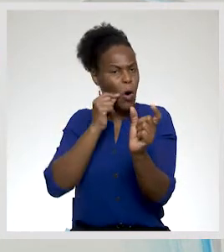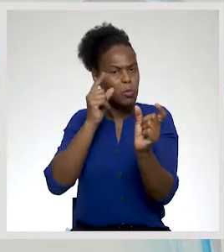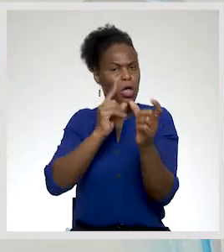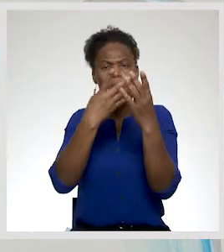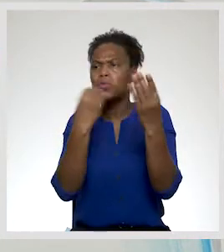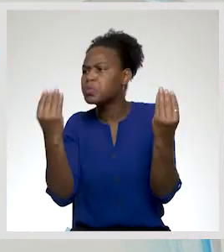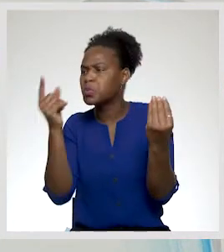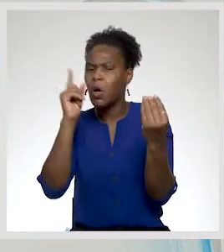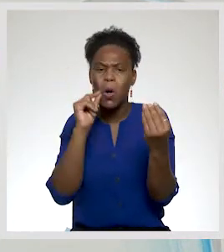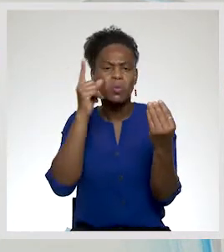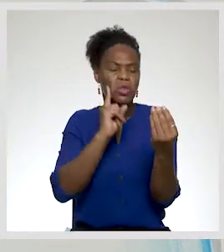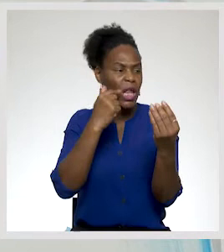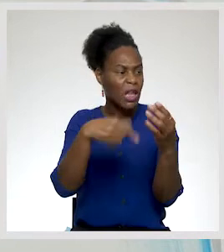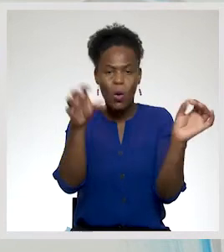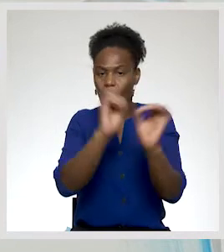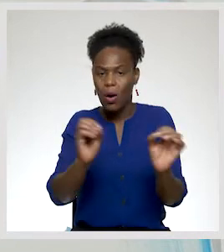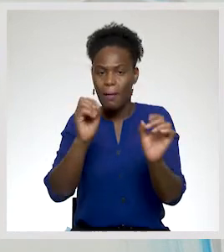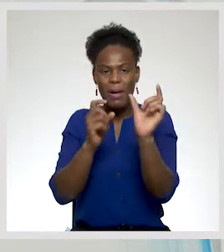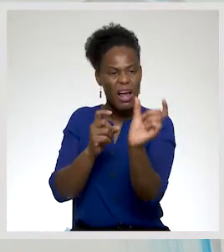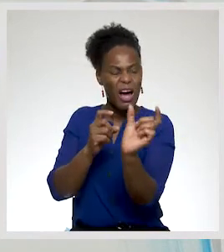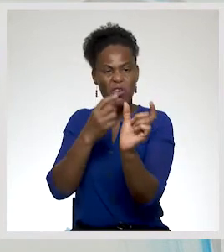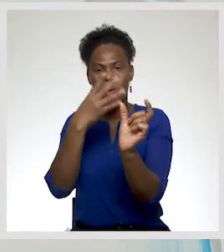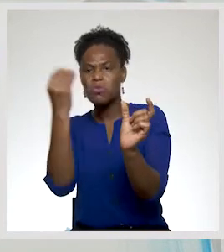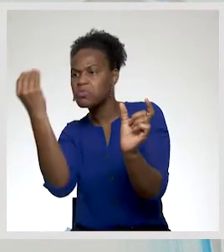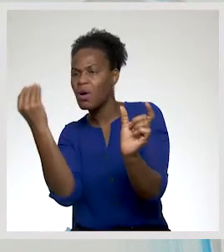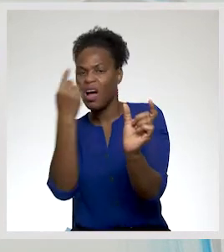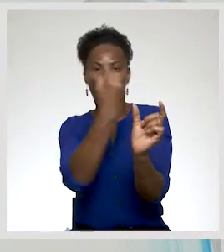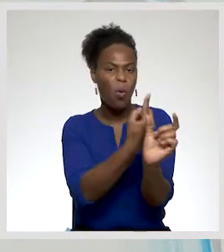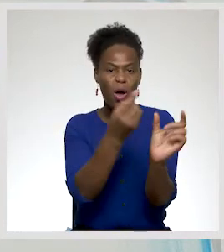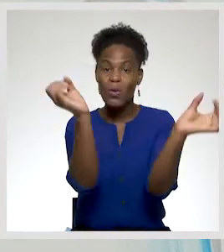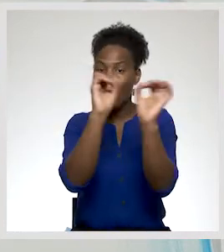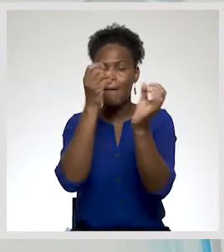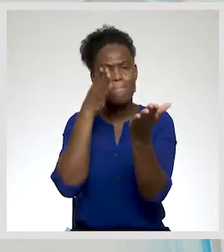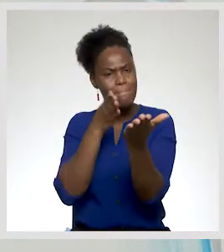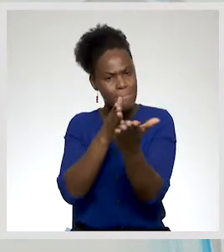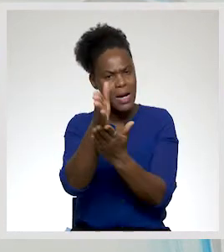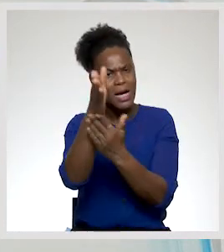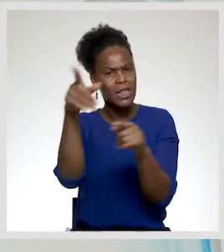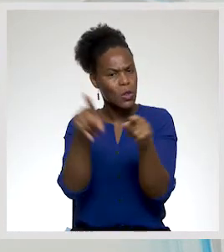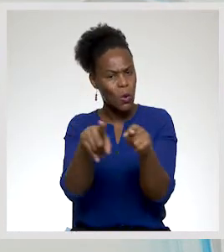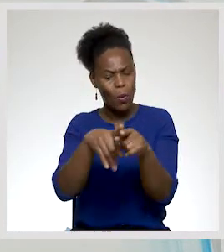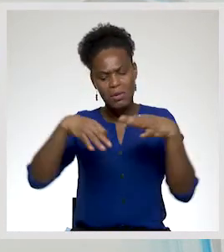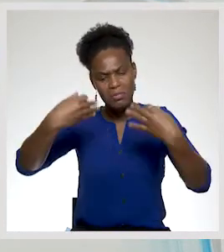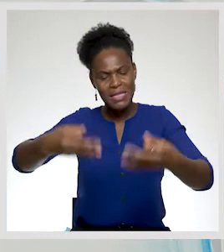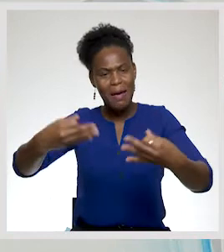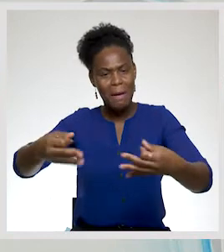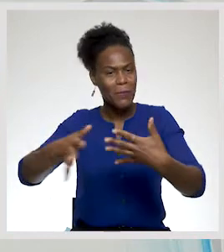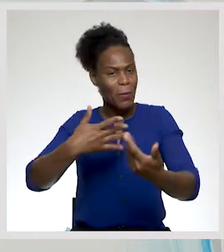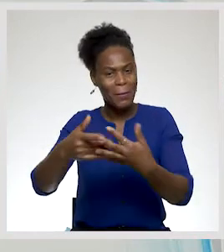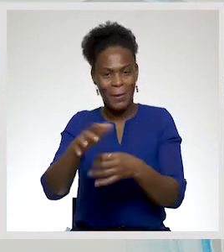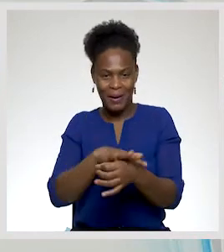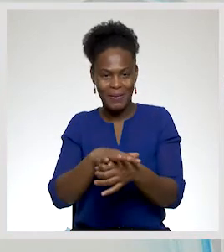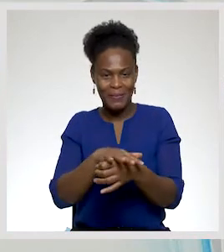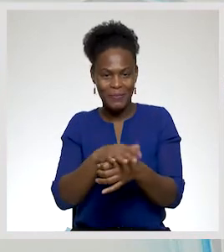em gênero, não tem masculino, não tem feminino, não tem singular, não tem plural. Mantém-se sempre, em